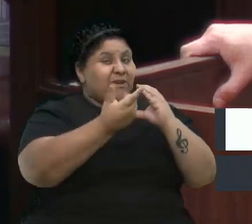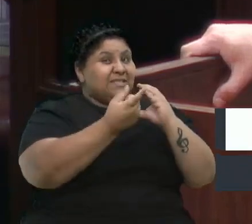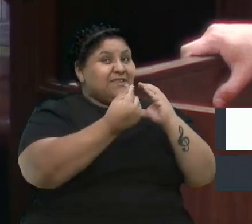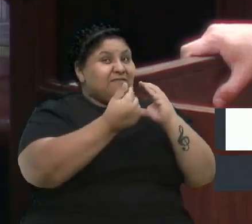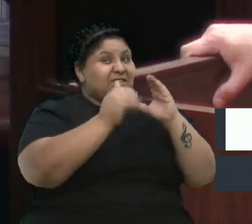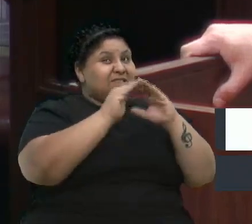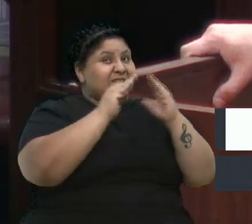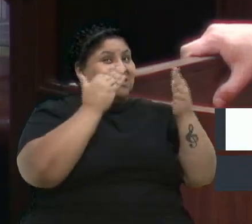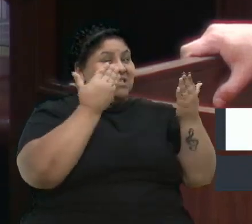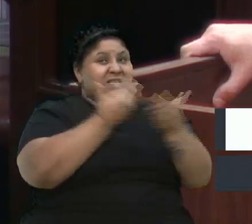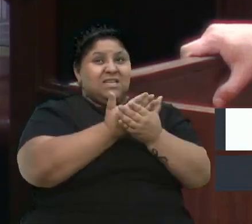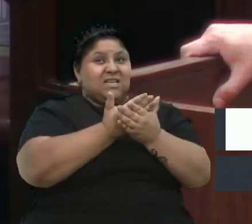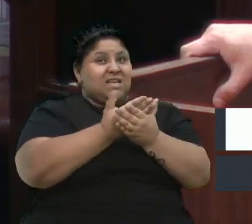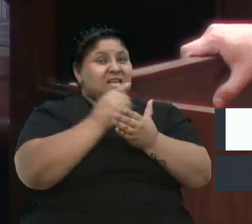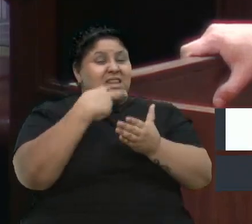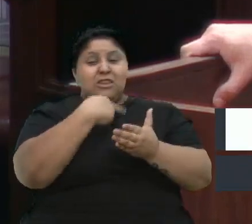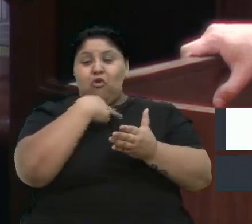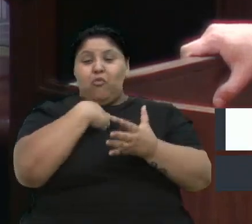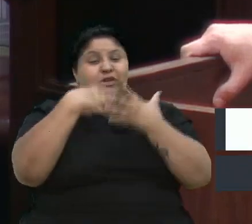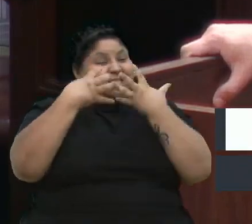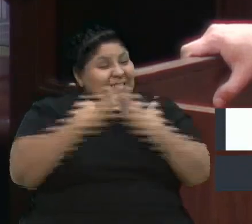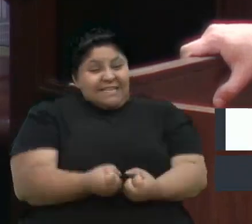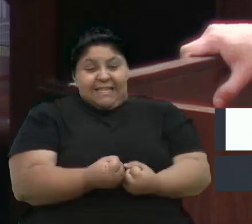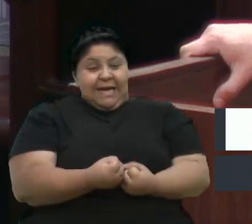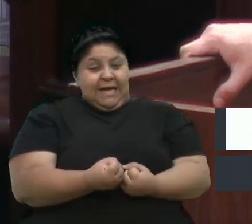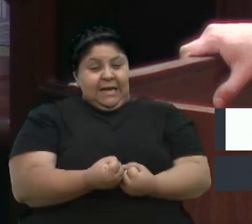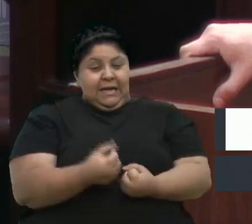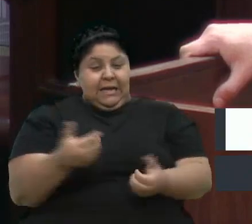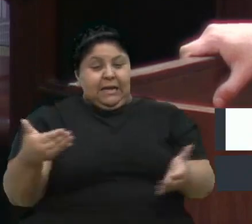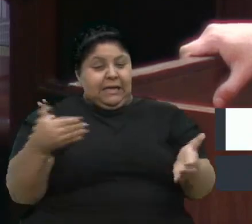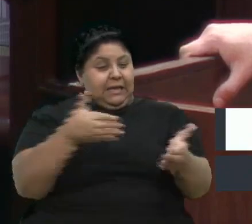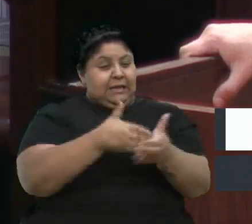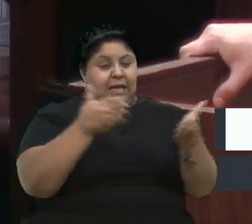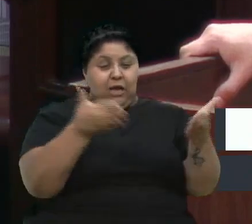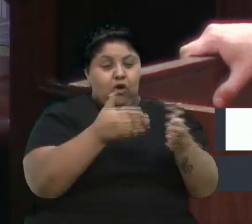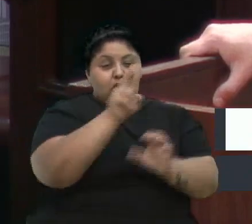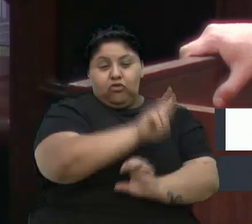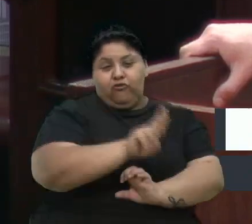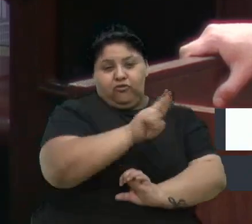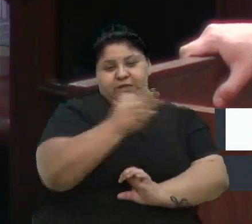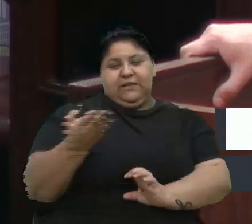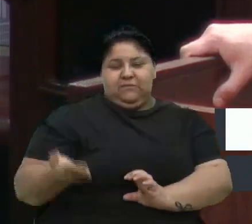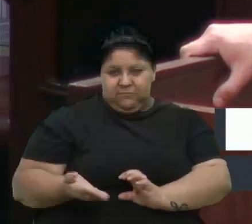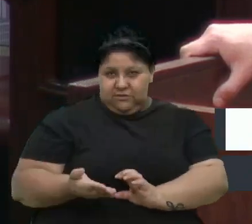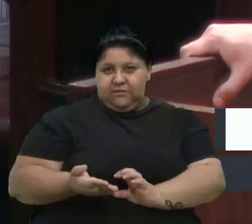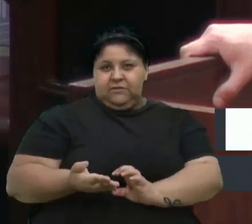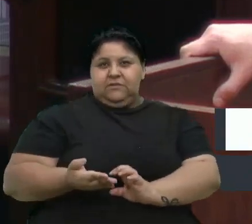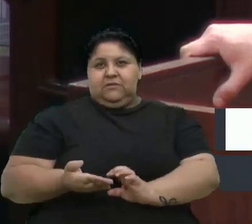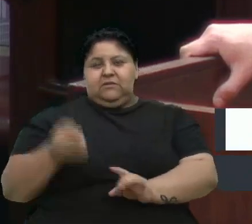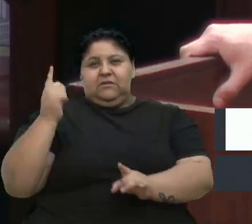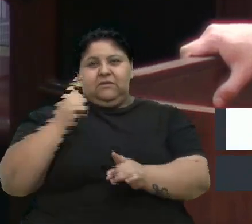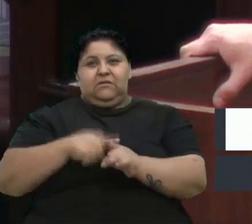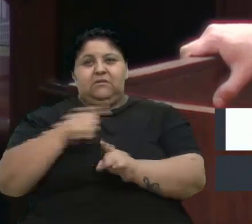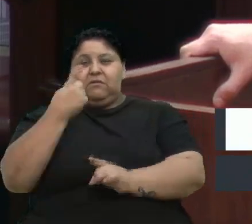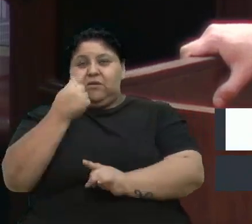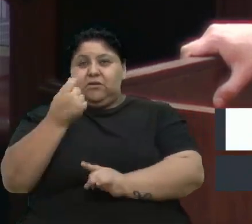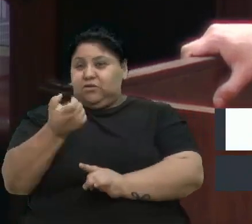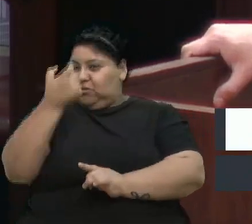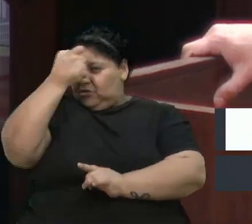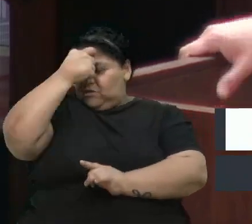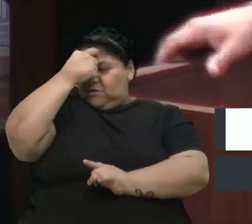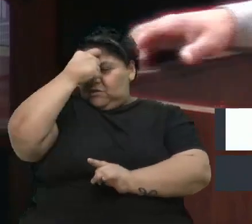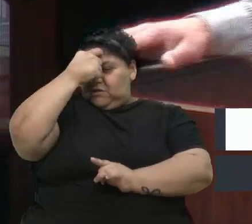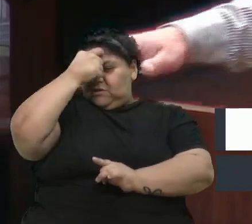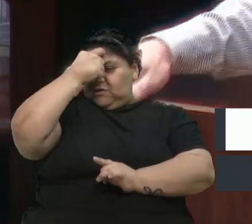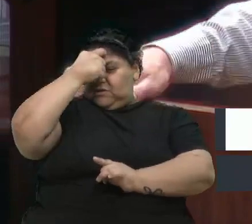é inadmissível até o presente momento não ser utilizada. Porque o dinheiro é de conhecimento, no momento que você